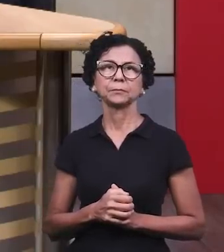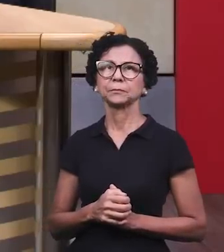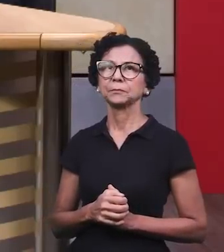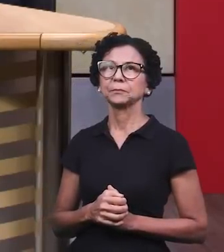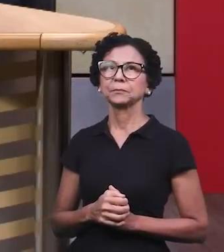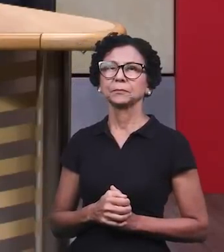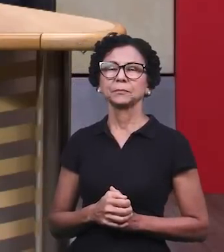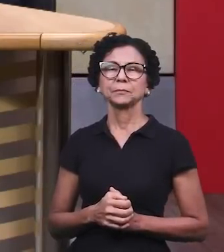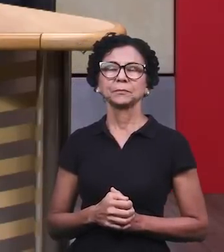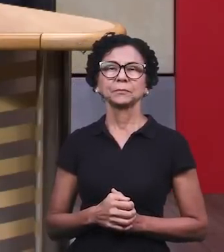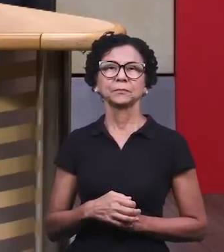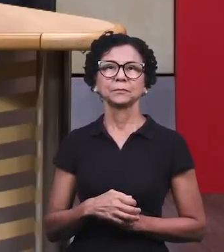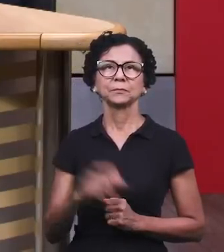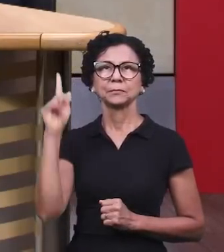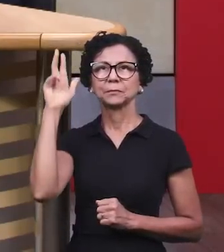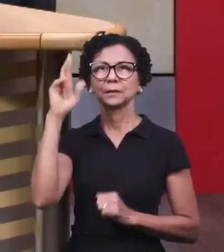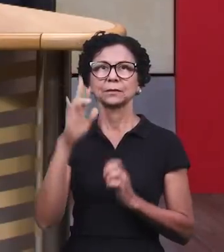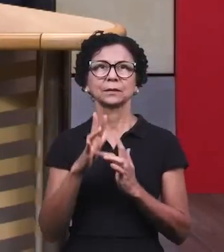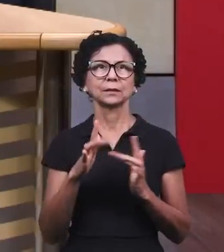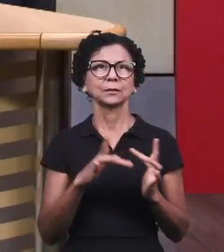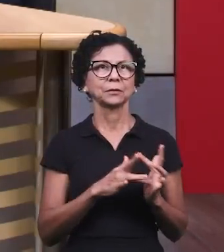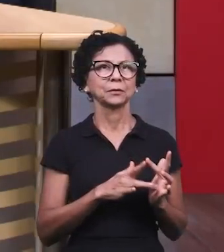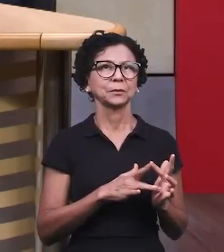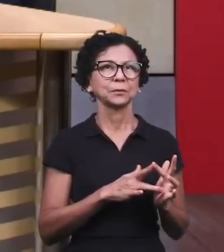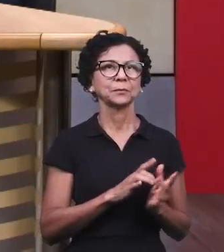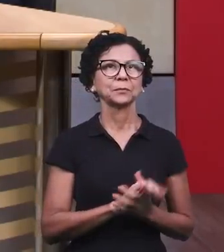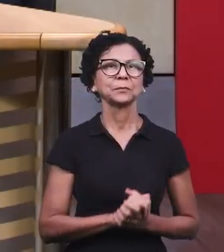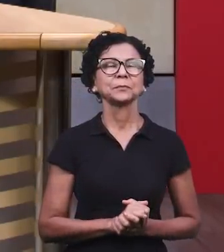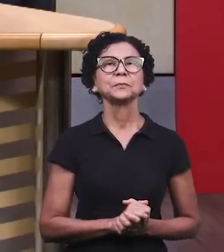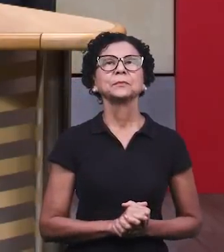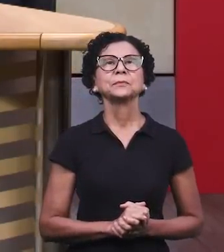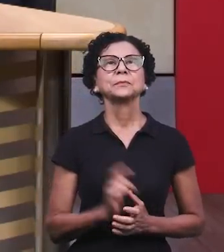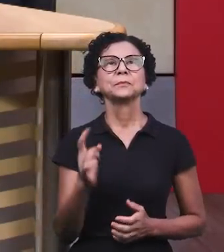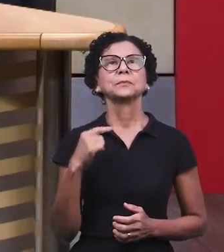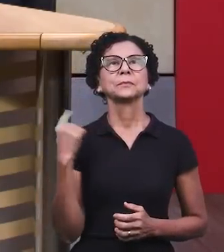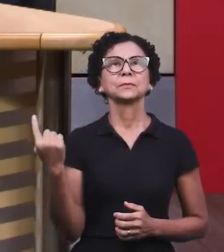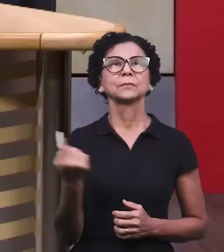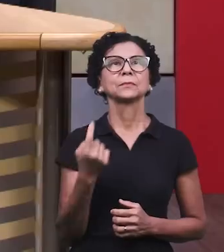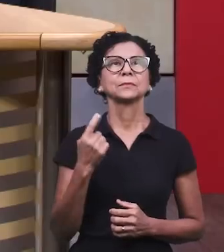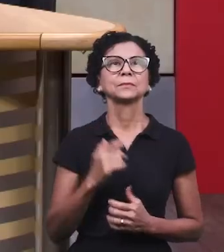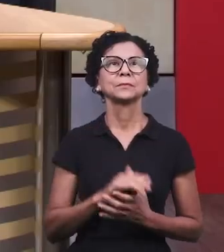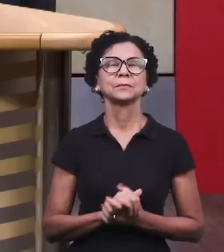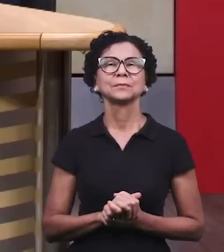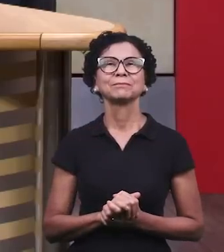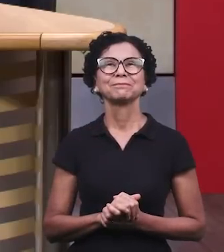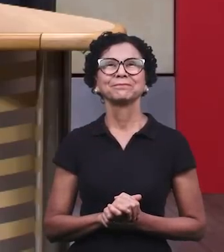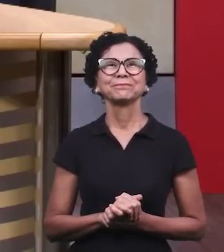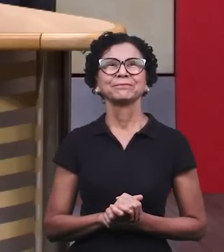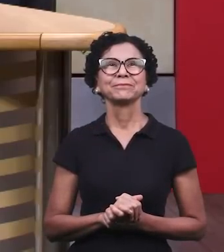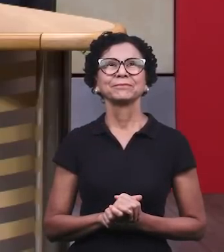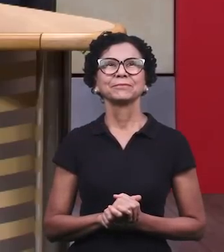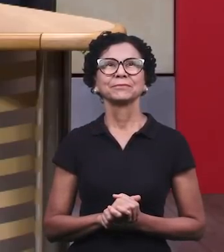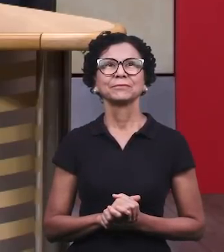Secularizar é colocar a palavra dentro das 4 medidas da obra criadora. É esse assunto que nós vamos